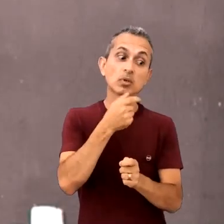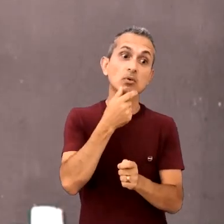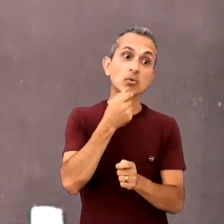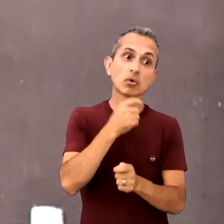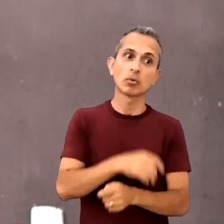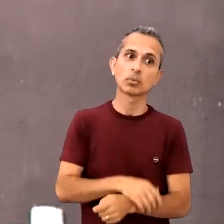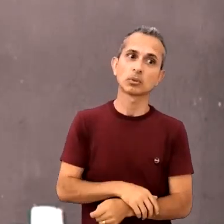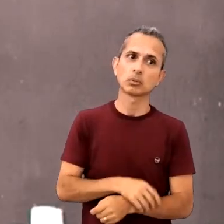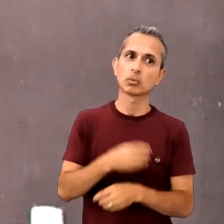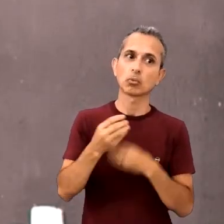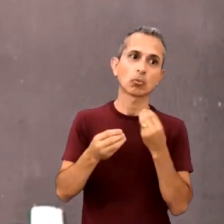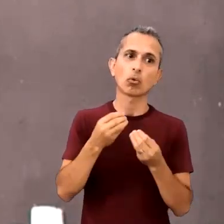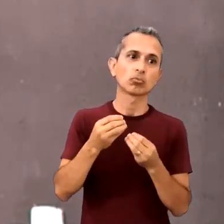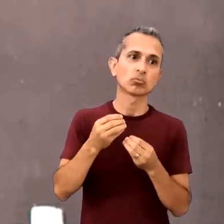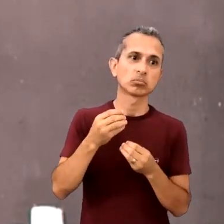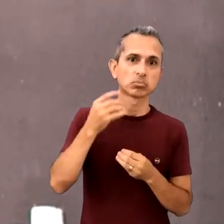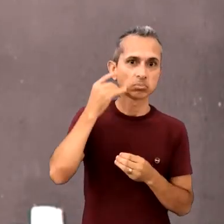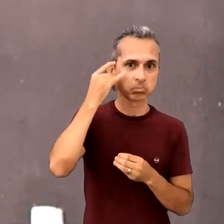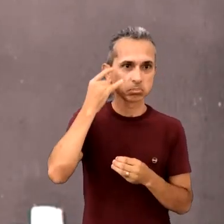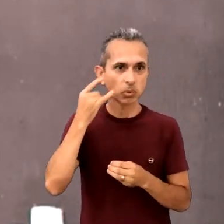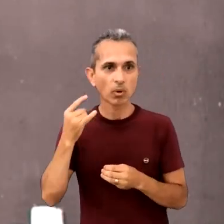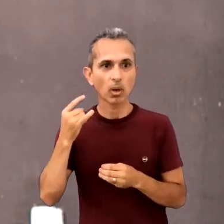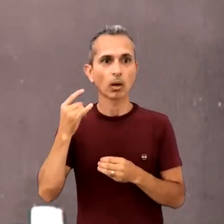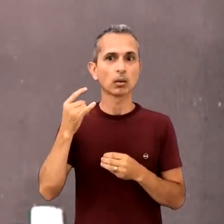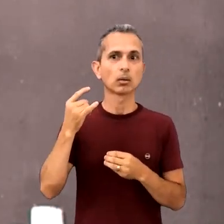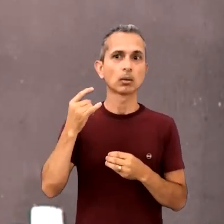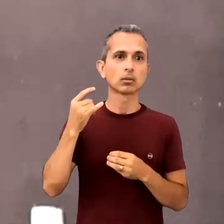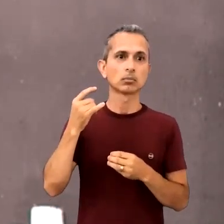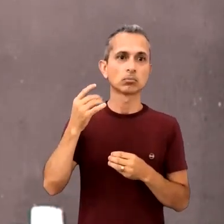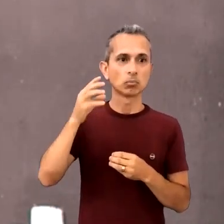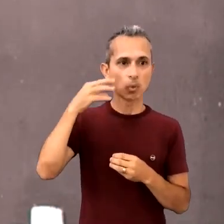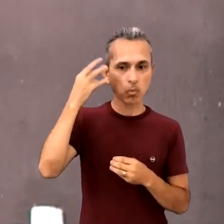coisa. Ela vai pirar o seu cabeção.